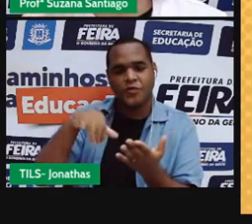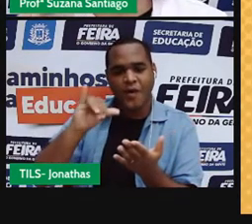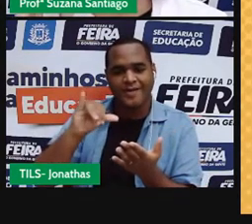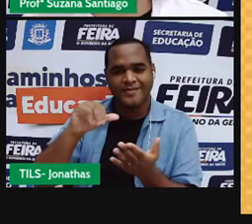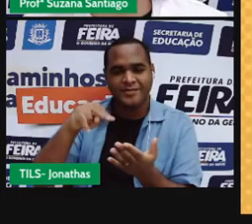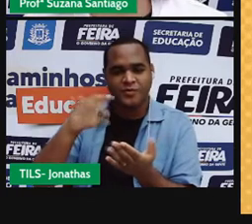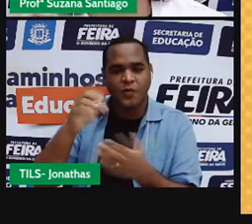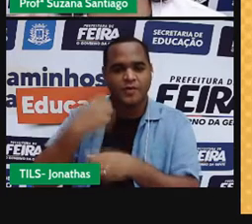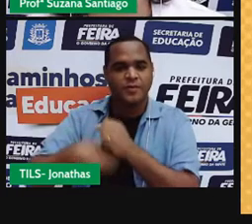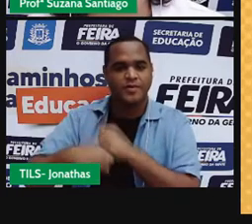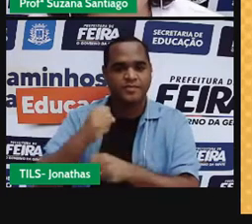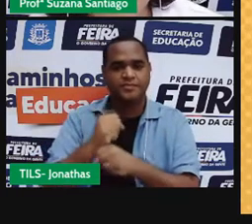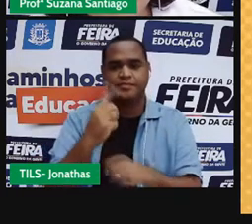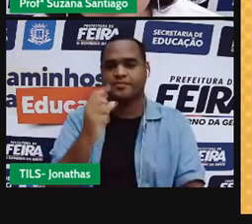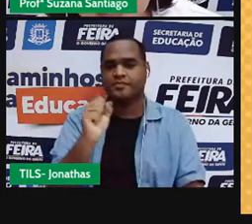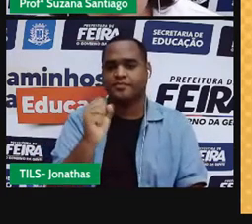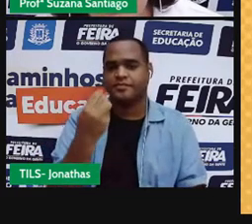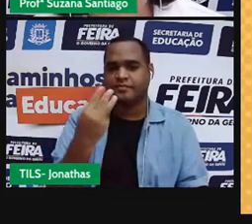Em